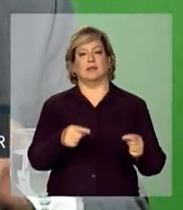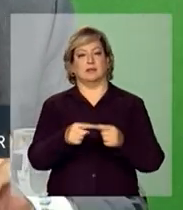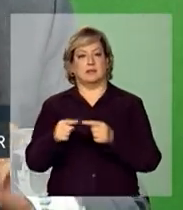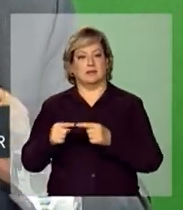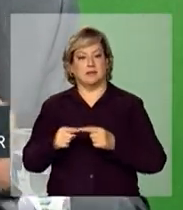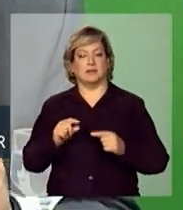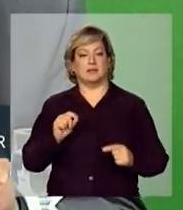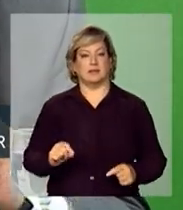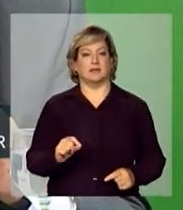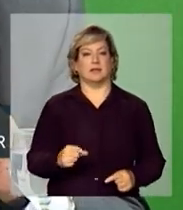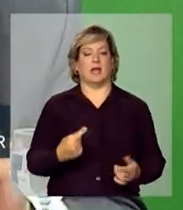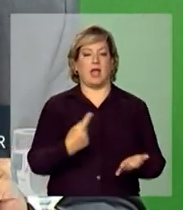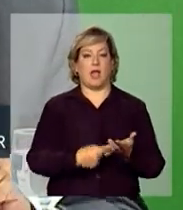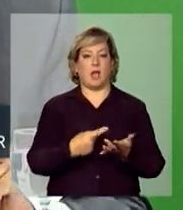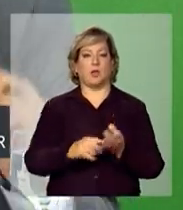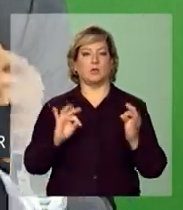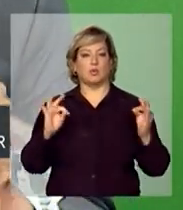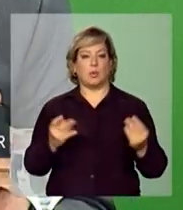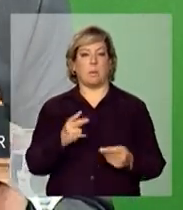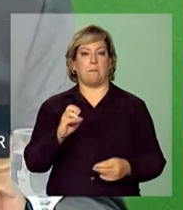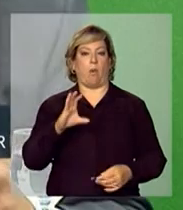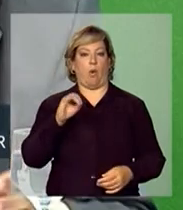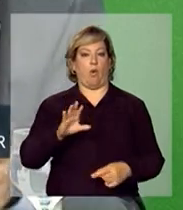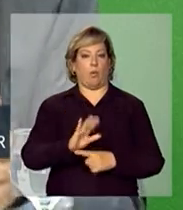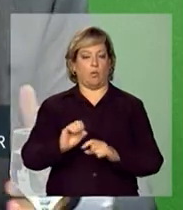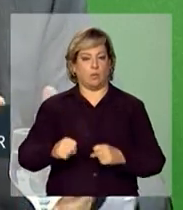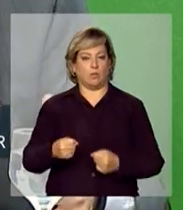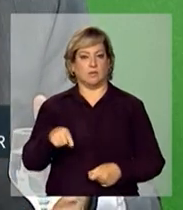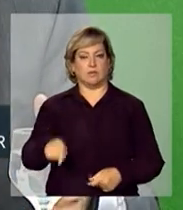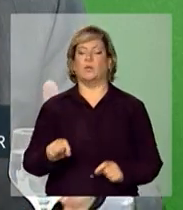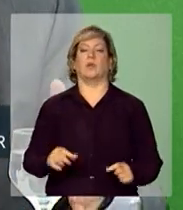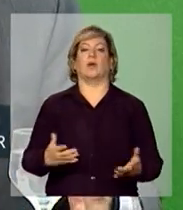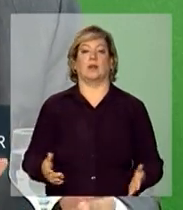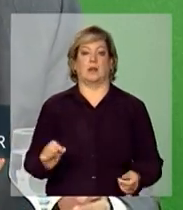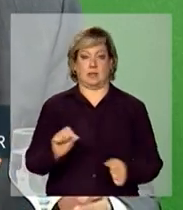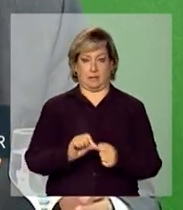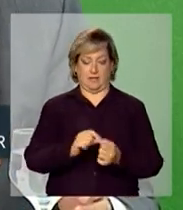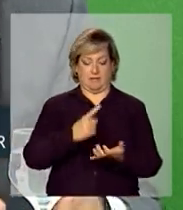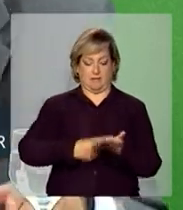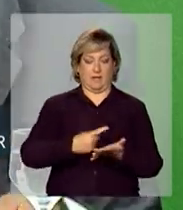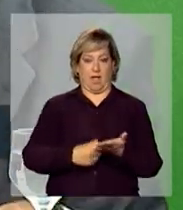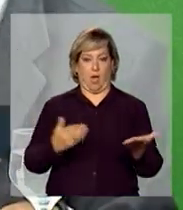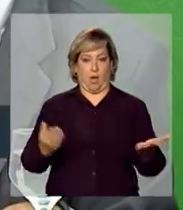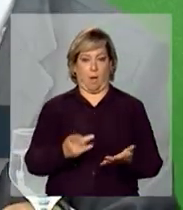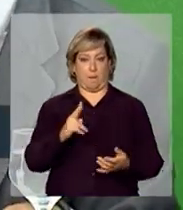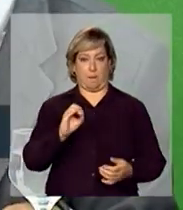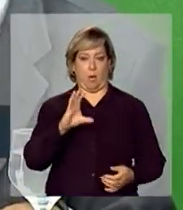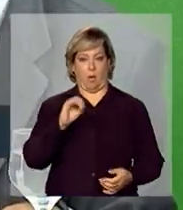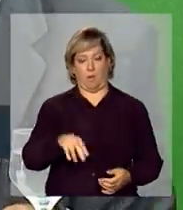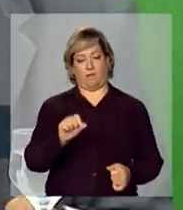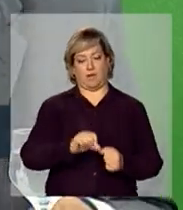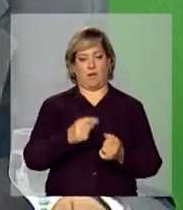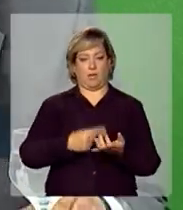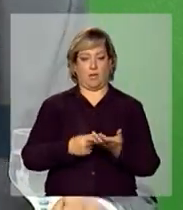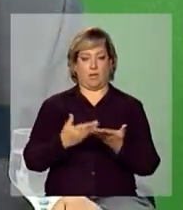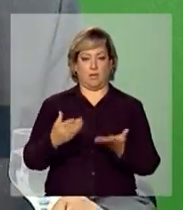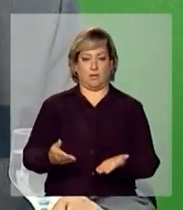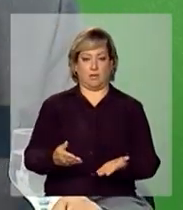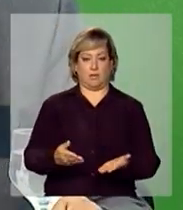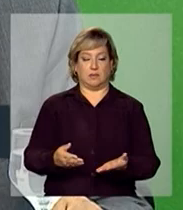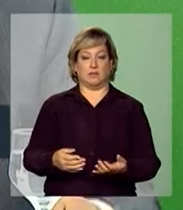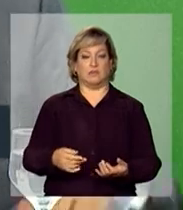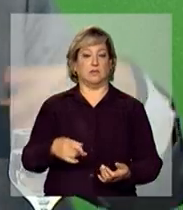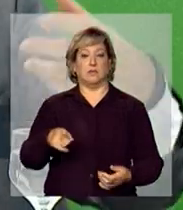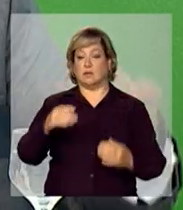título executivo aos acordos no PROCON que que é isso você faz um acordo hoje no PROCON acordo o cara não